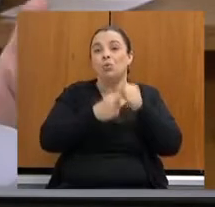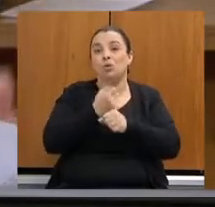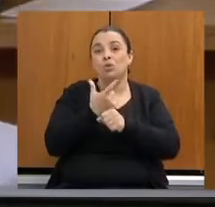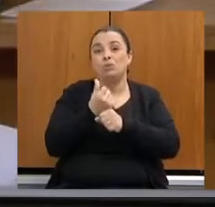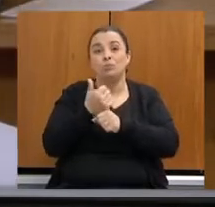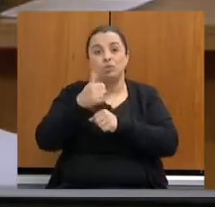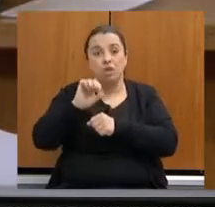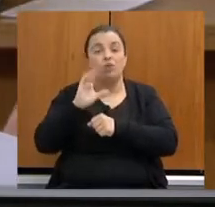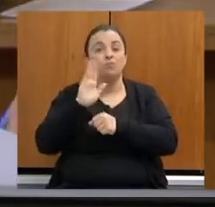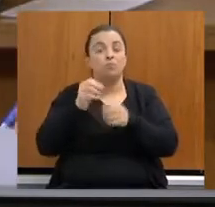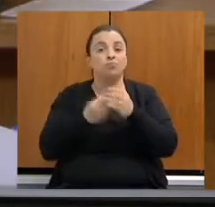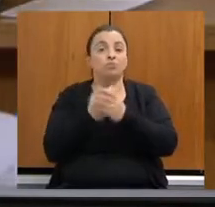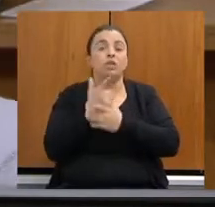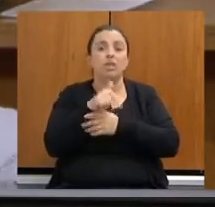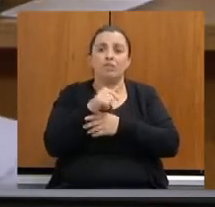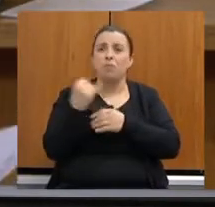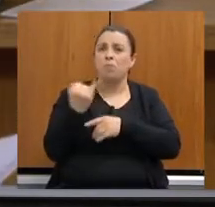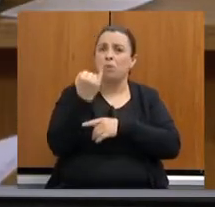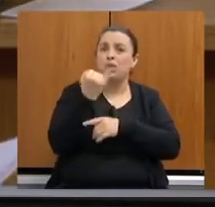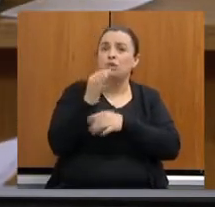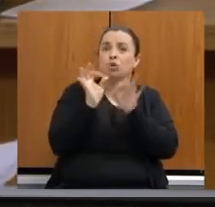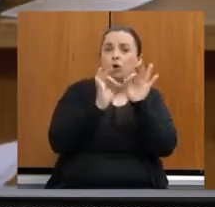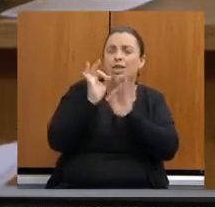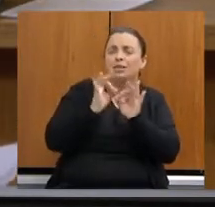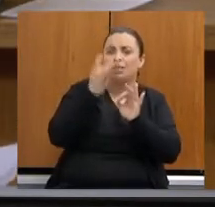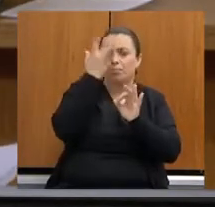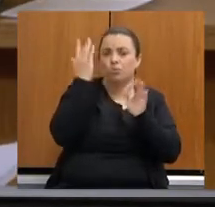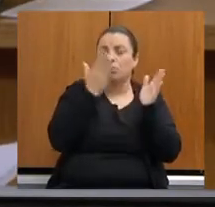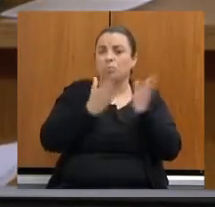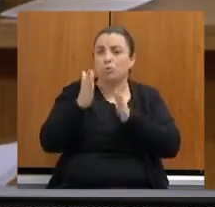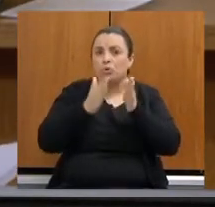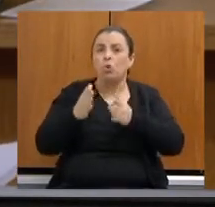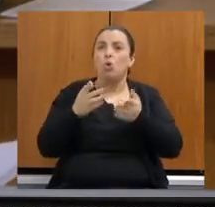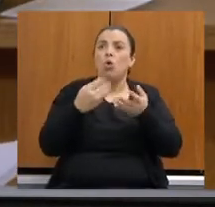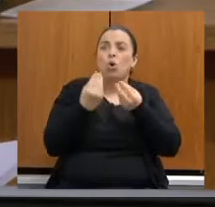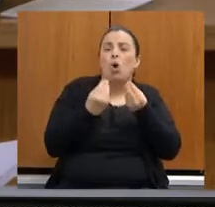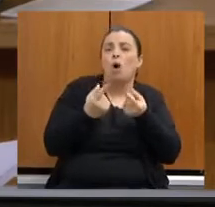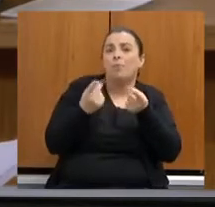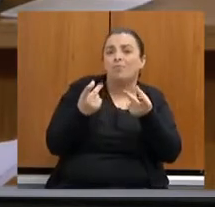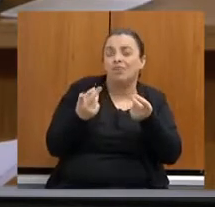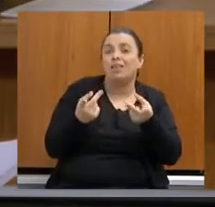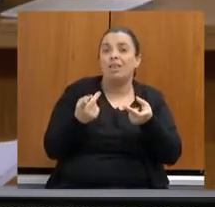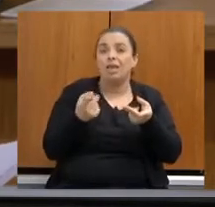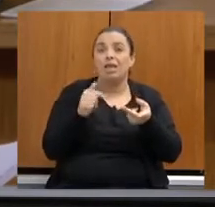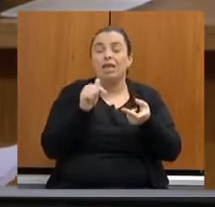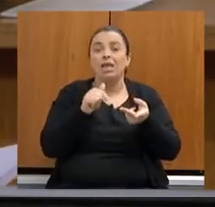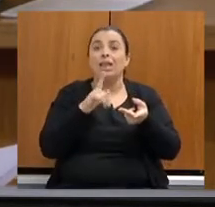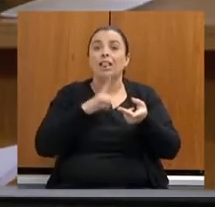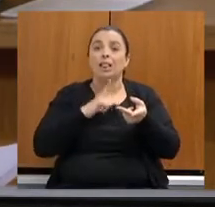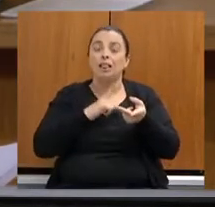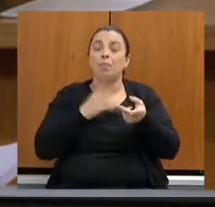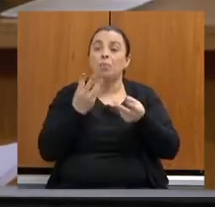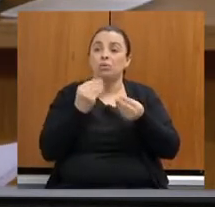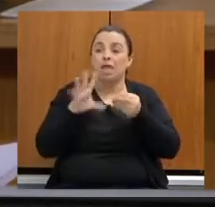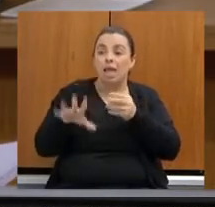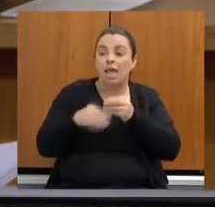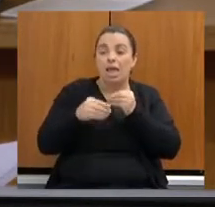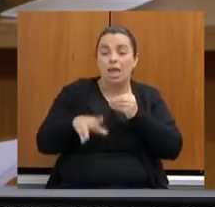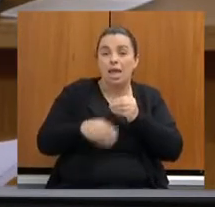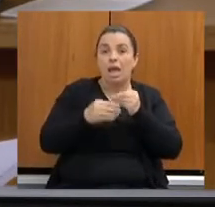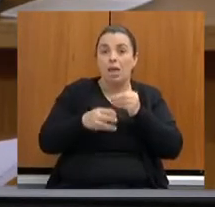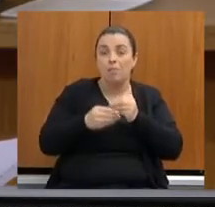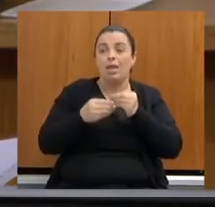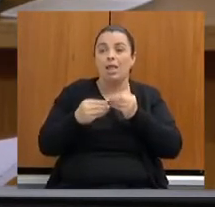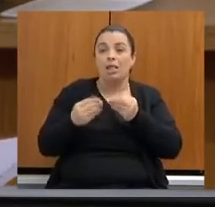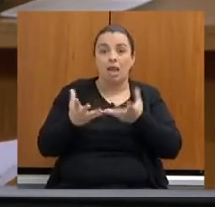difícil de organizar os produtores de organizar a comercialização EA gente também tem recebido sem emendas é para